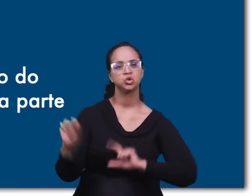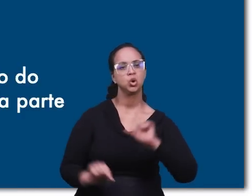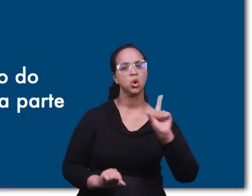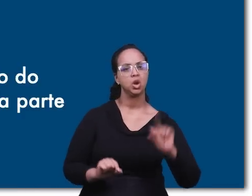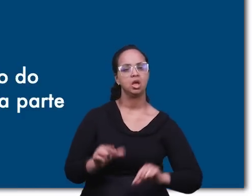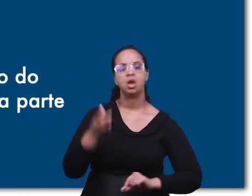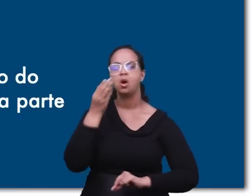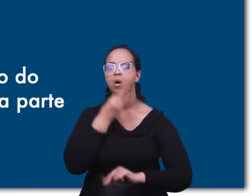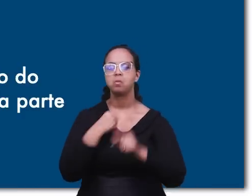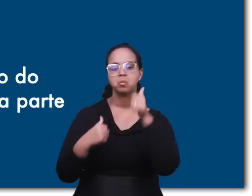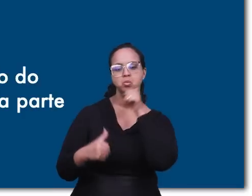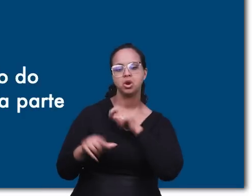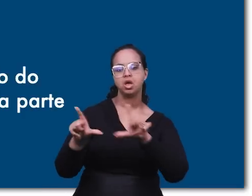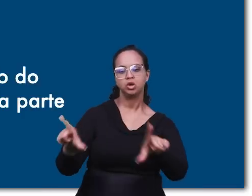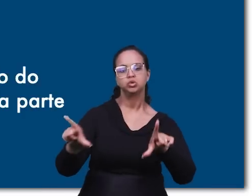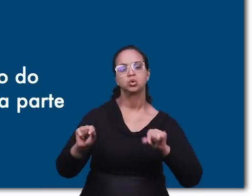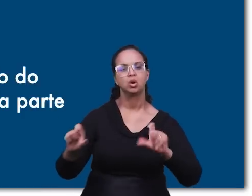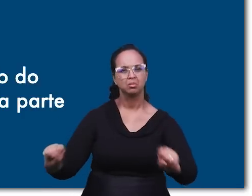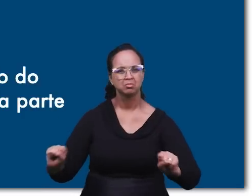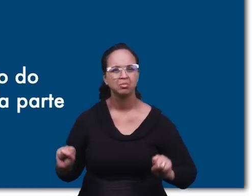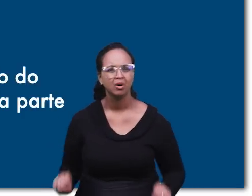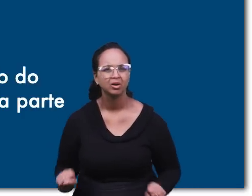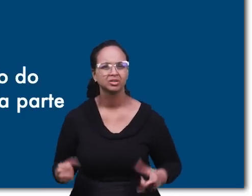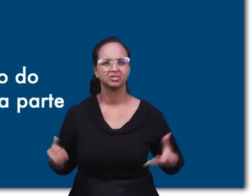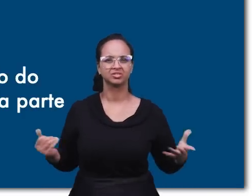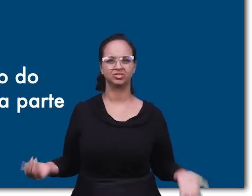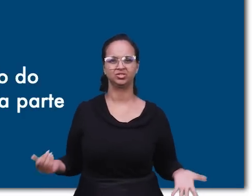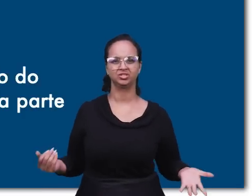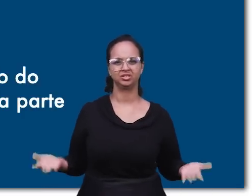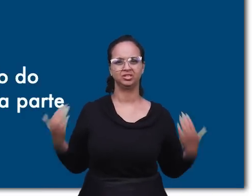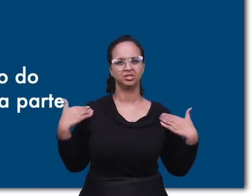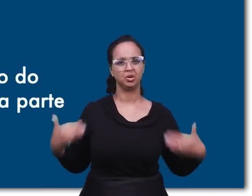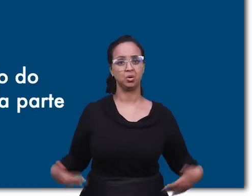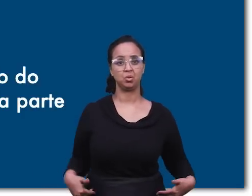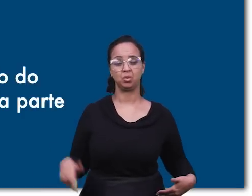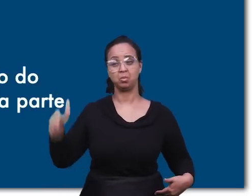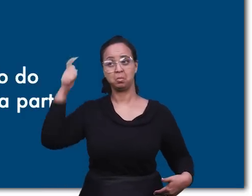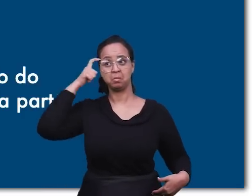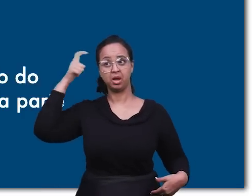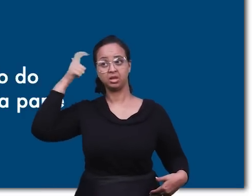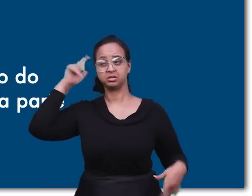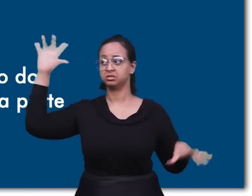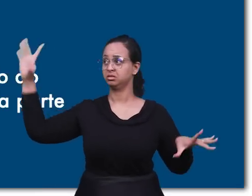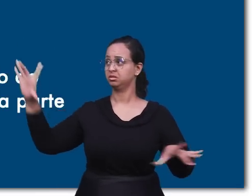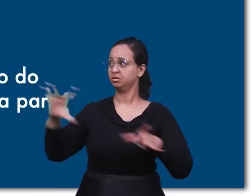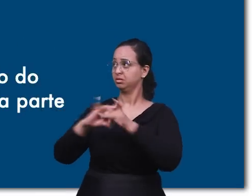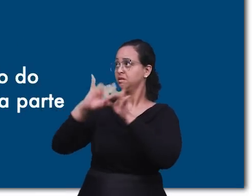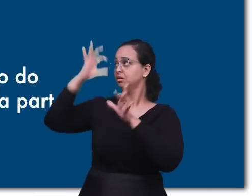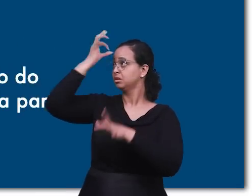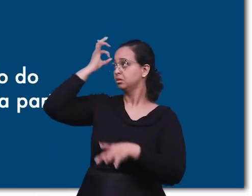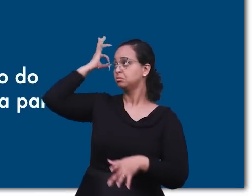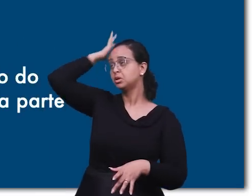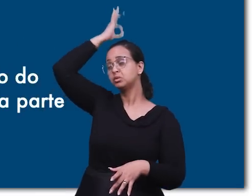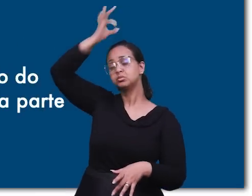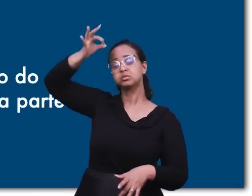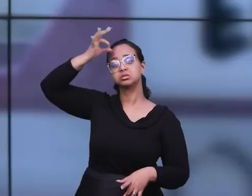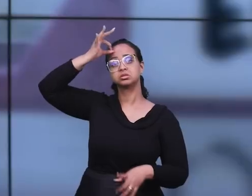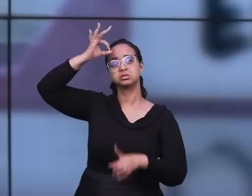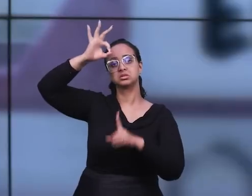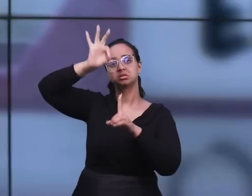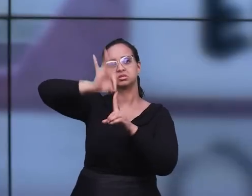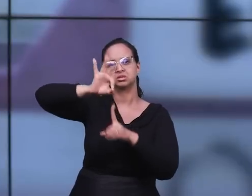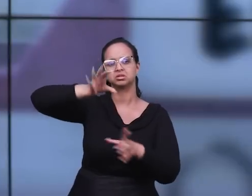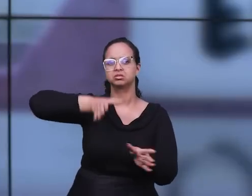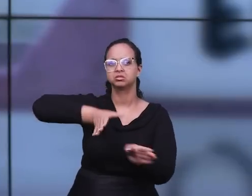registra, você é parte de um projeto eterno com seu corpo, pensamentos e ações. Irmãos, o